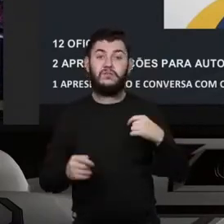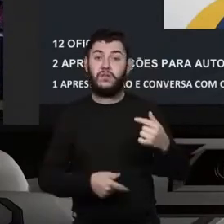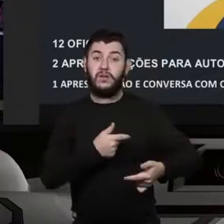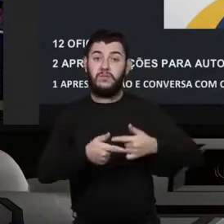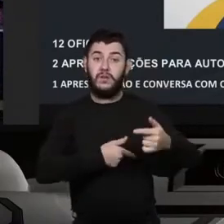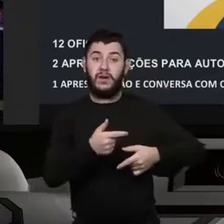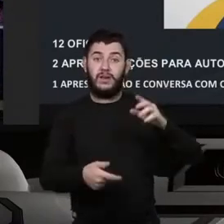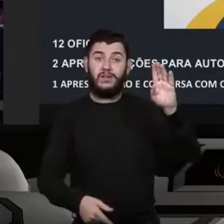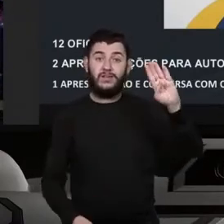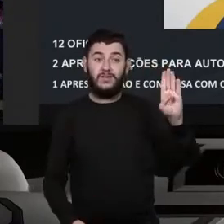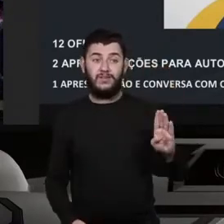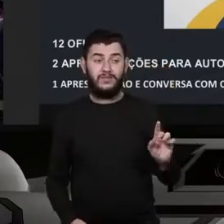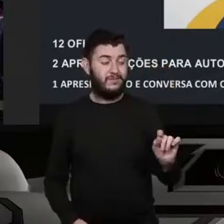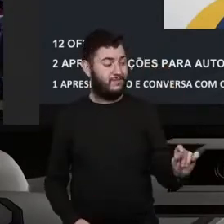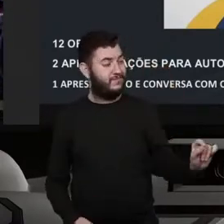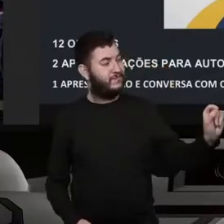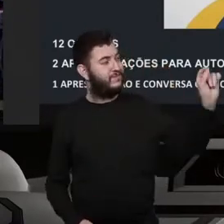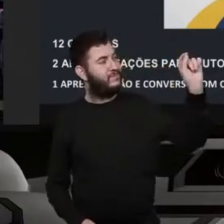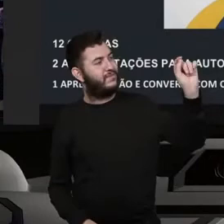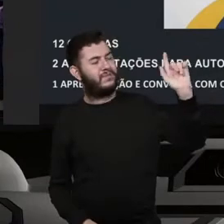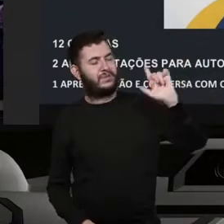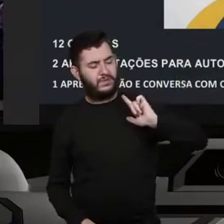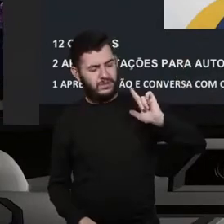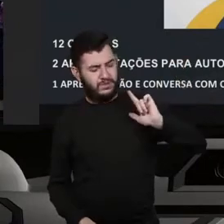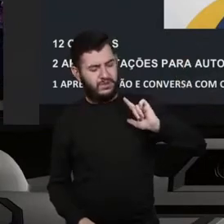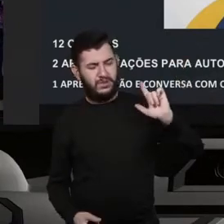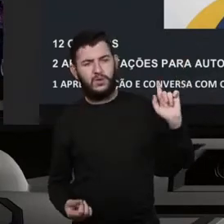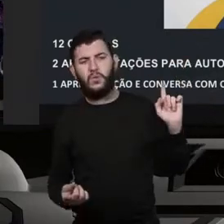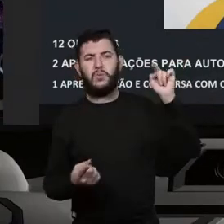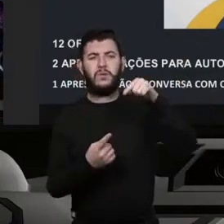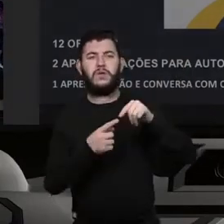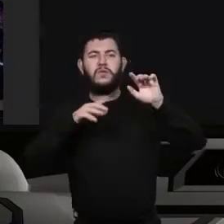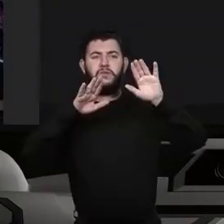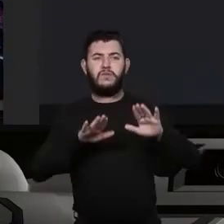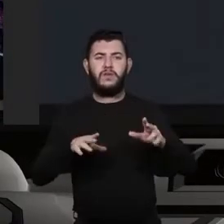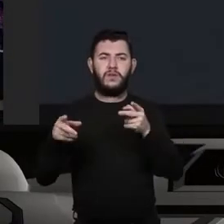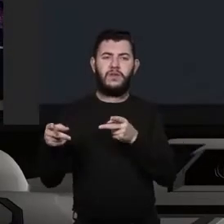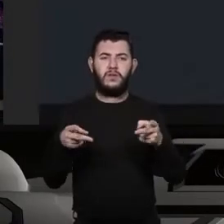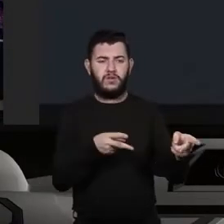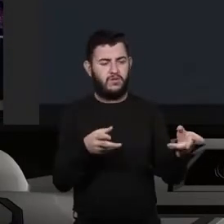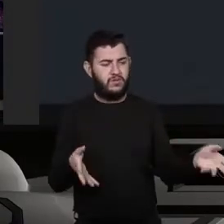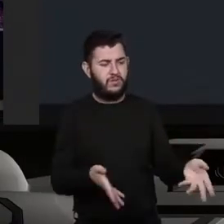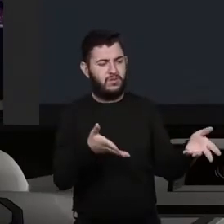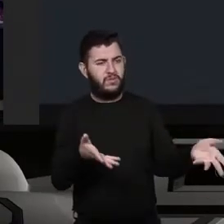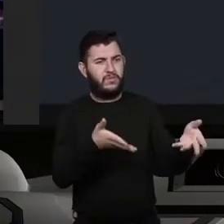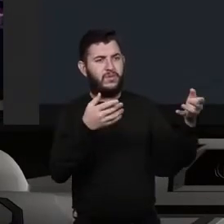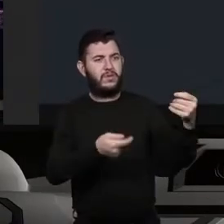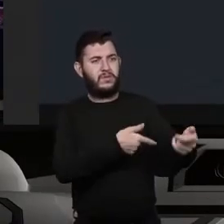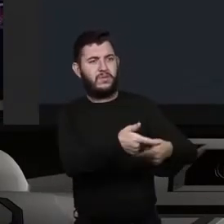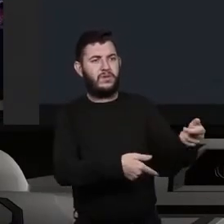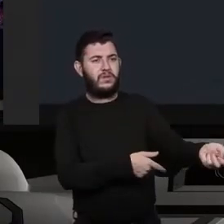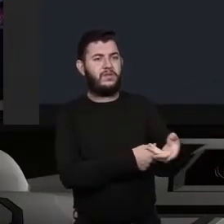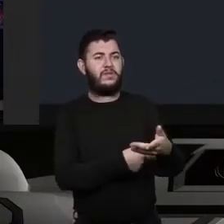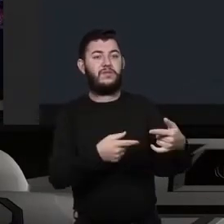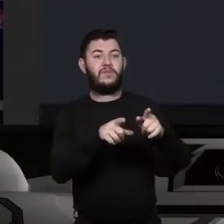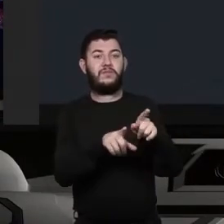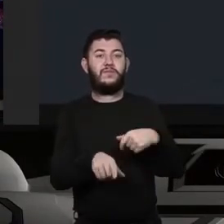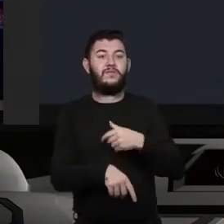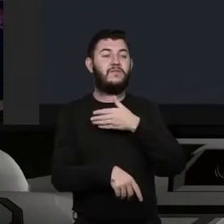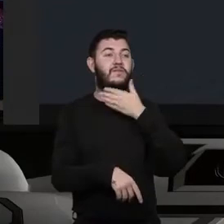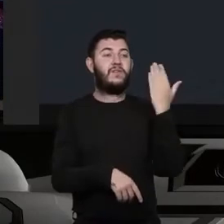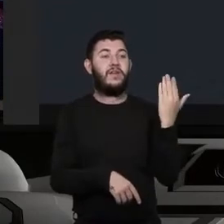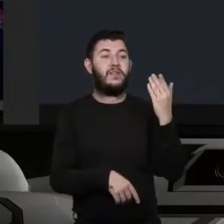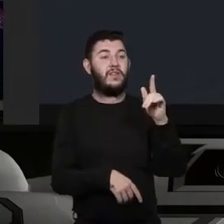Então, é um trabalho que tende a ficar e tende a impulsionar novos trabalhos. Também trabalhamos com facilitação gráfica de todo